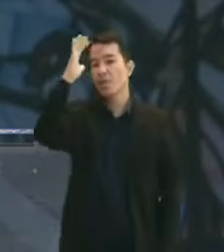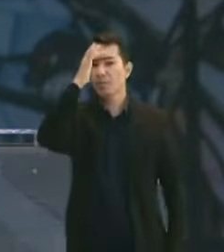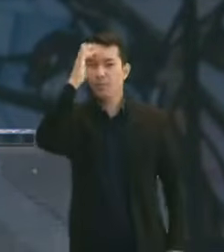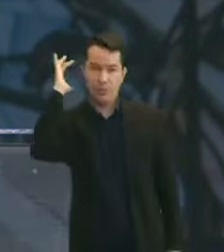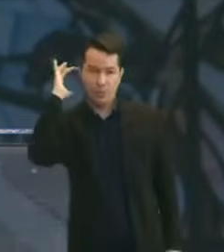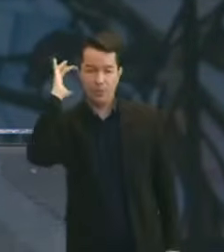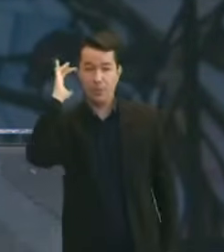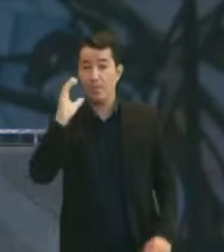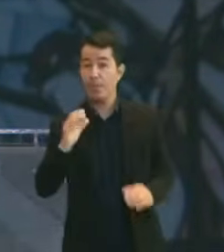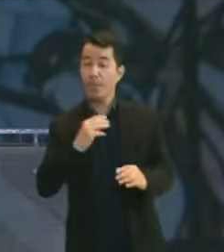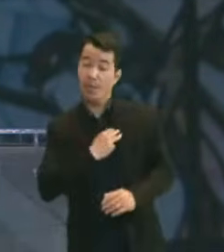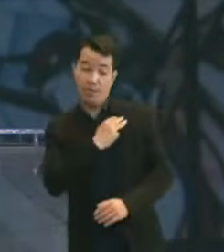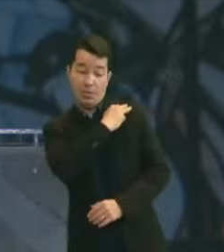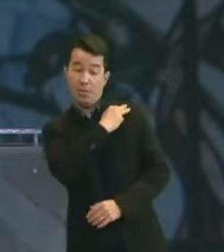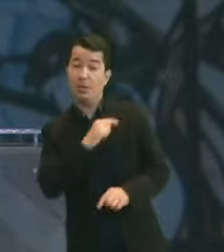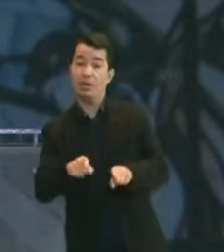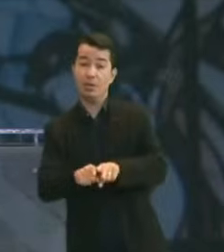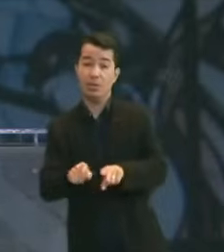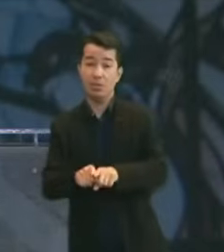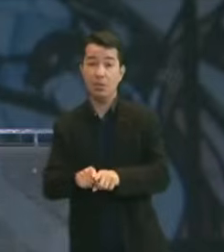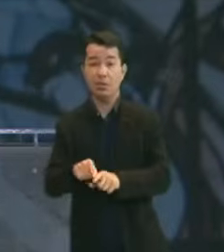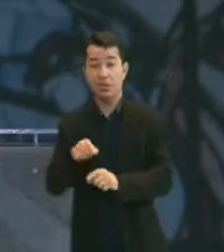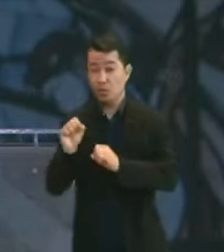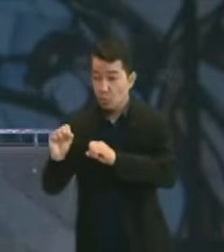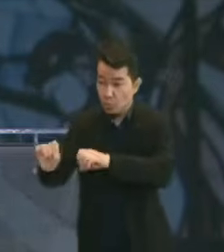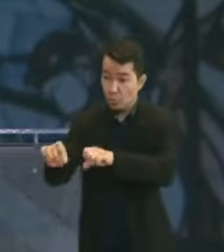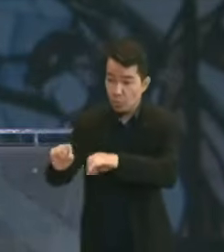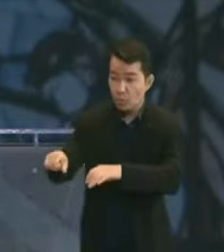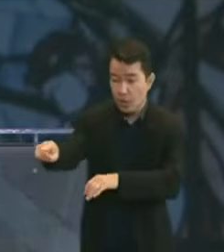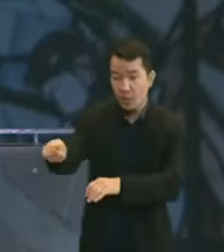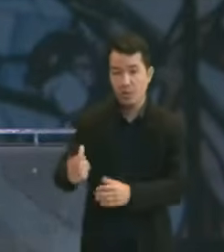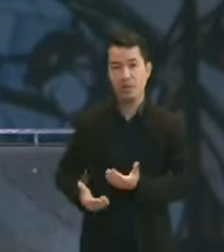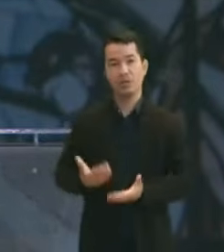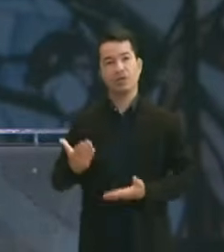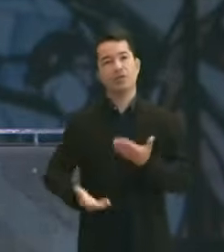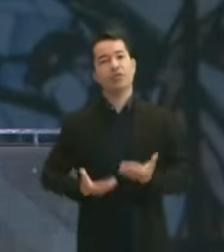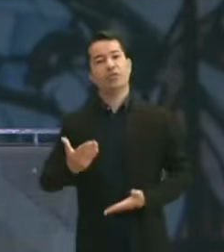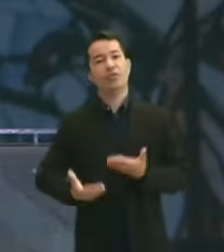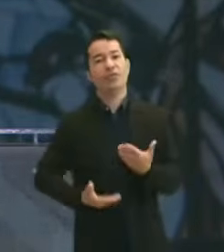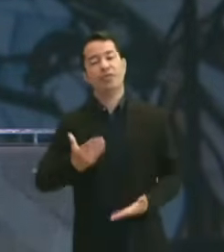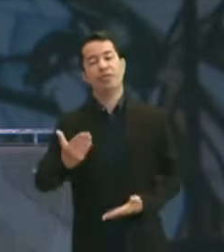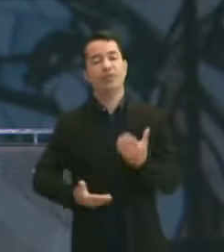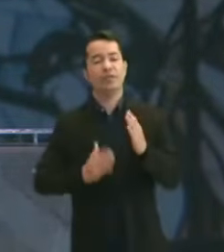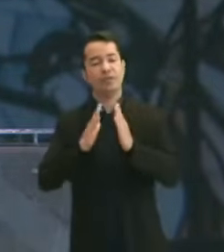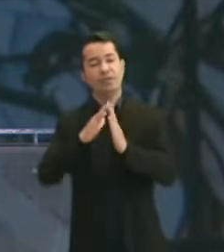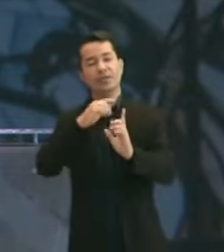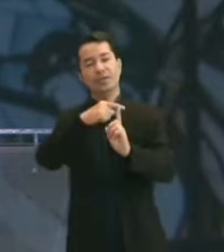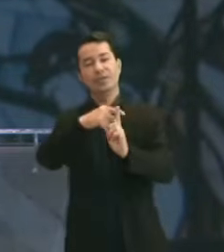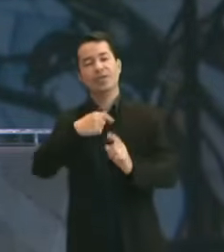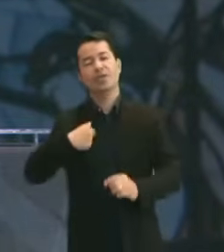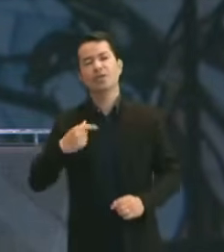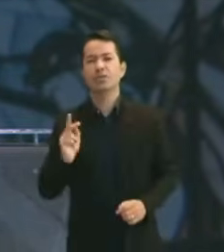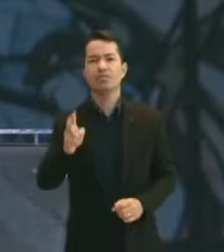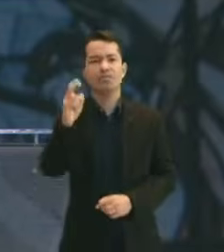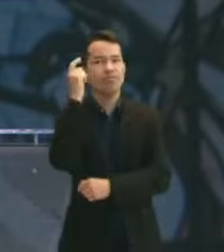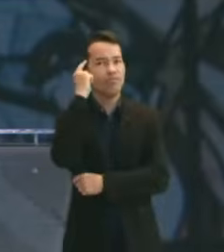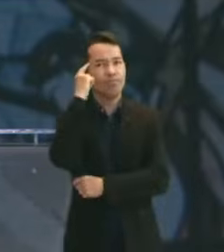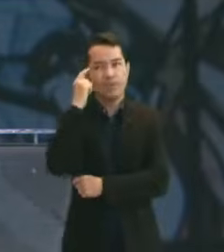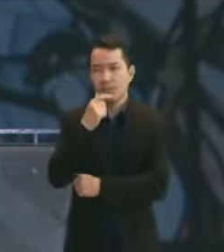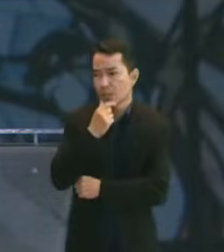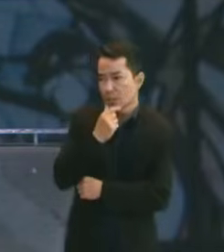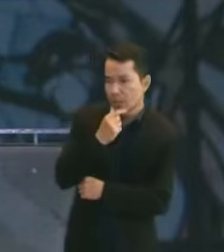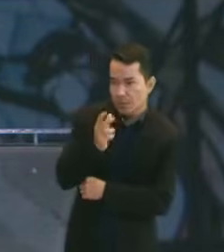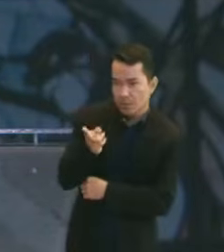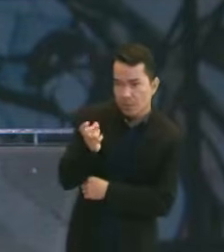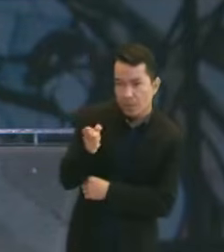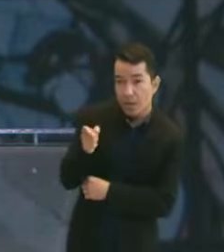vai ajudá-lo a aprender a servir no contexto da igreja. Portanto, eu sempre tento fazer isso acontecer. Eu vejo